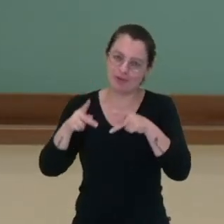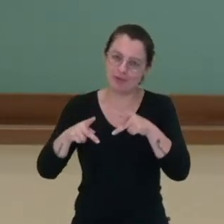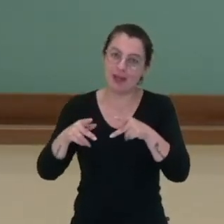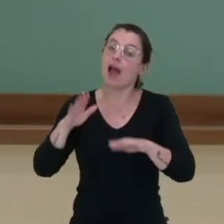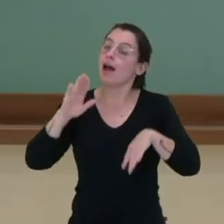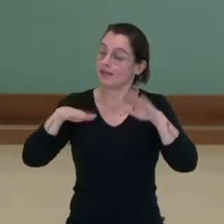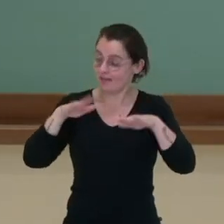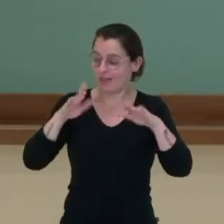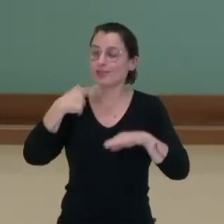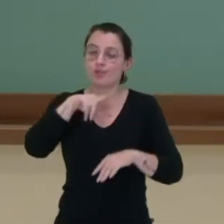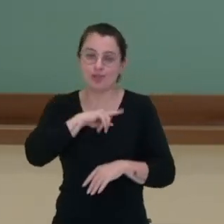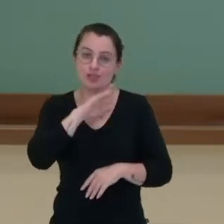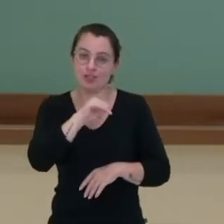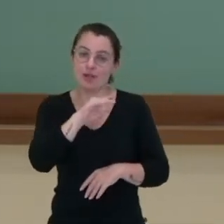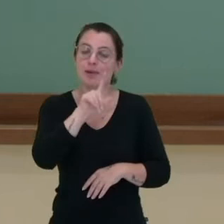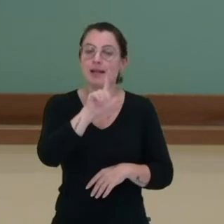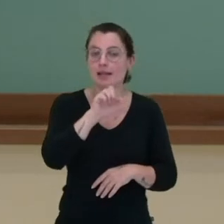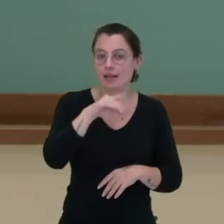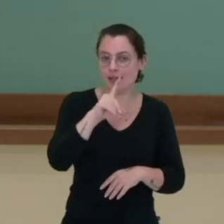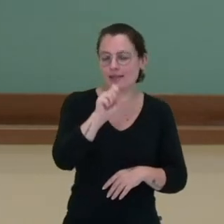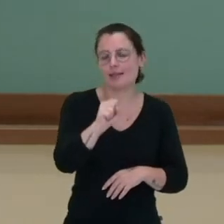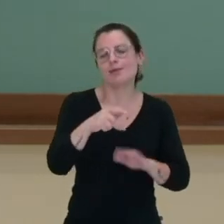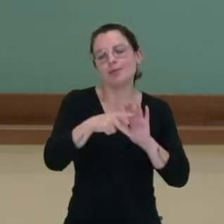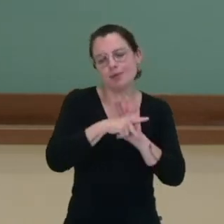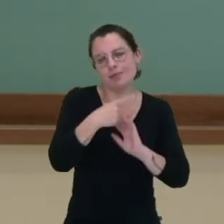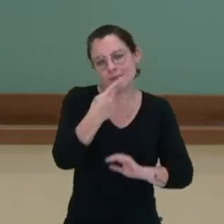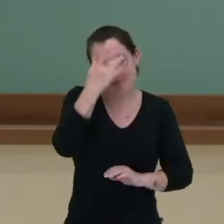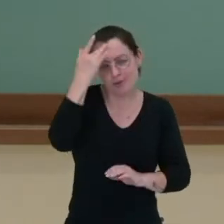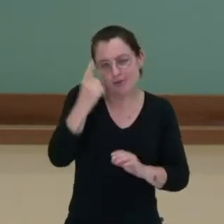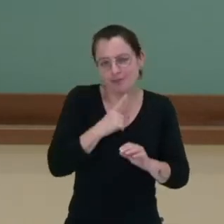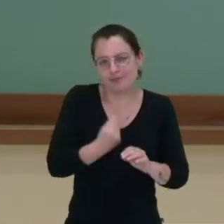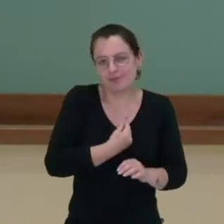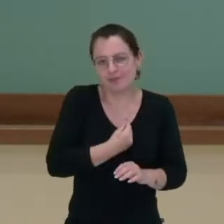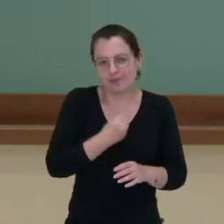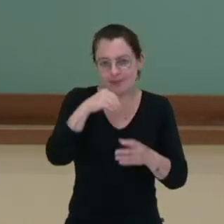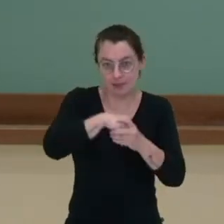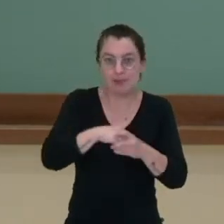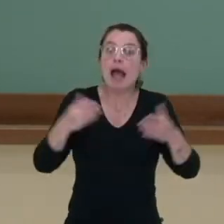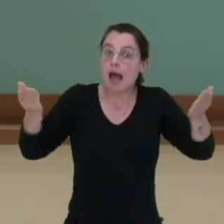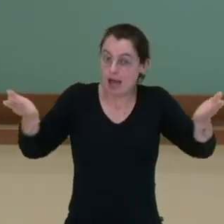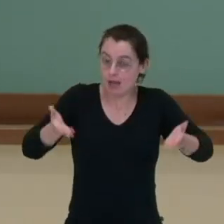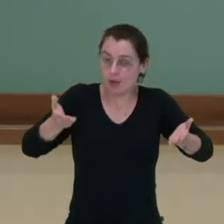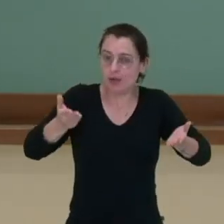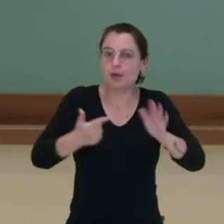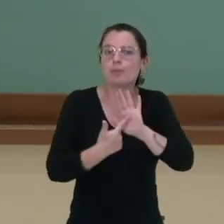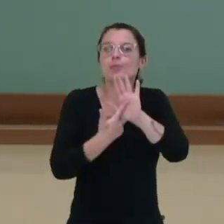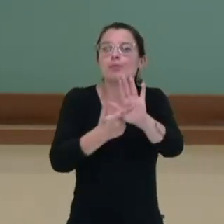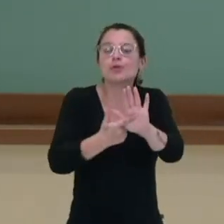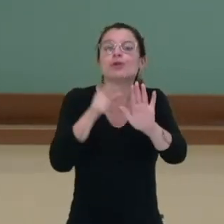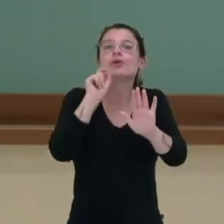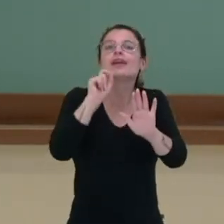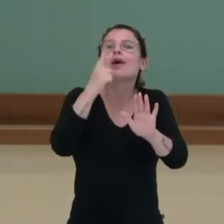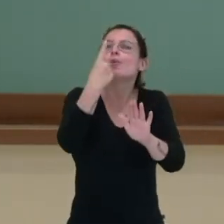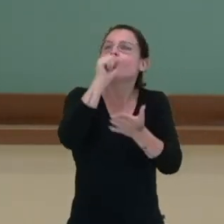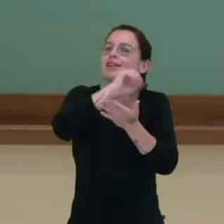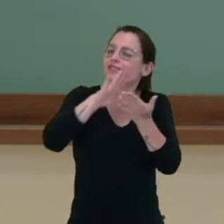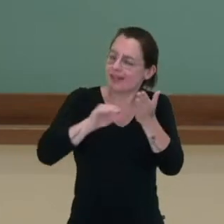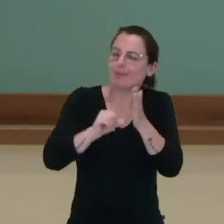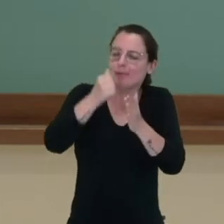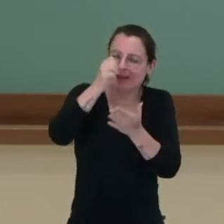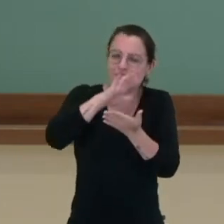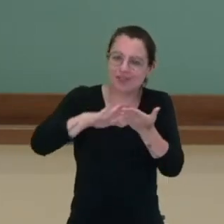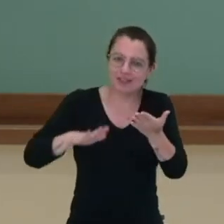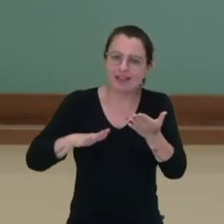pessoas fora dessa cultura, esteja inserido. E aqui eu trago uma atividade para vocês, olha só. A partir do que aprendemos